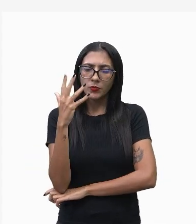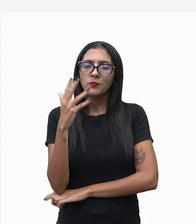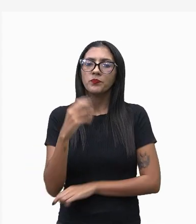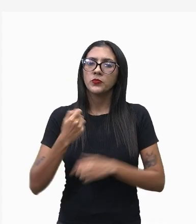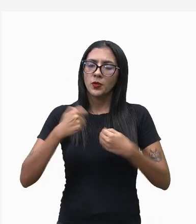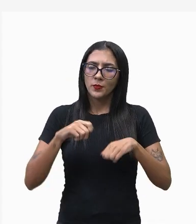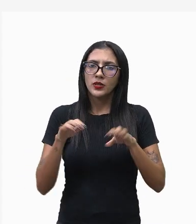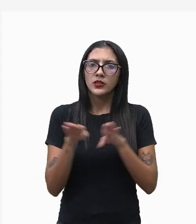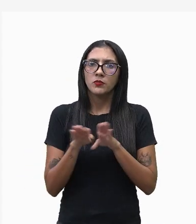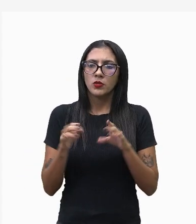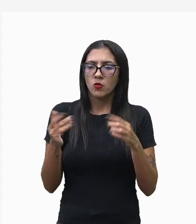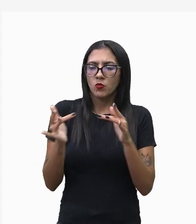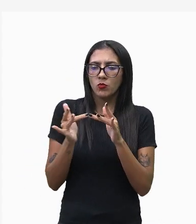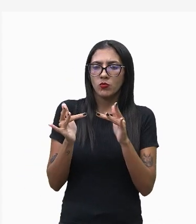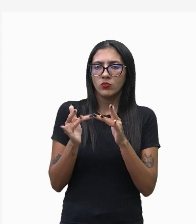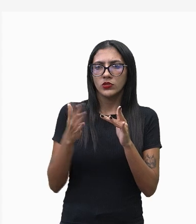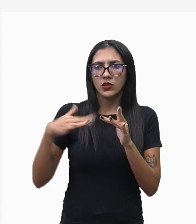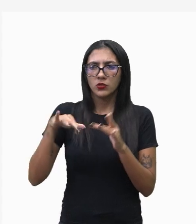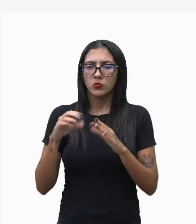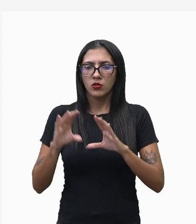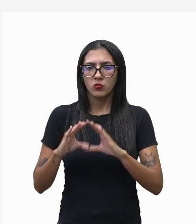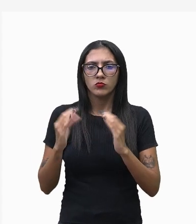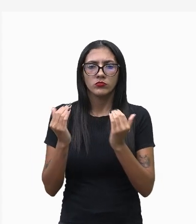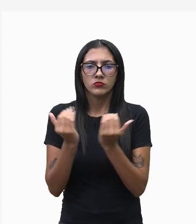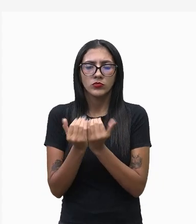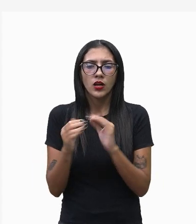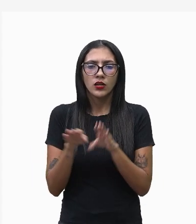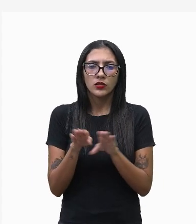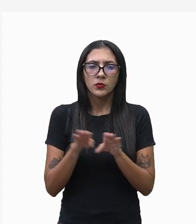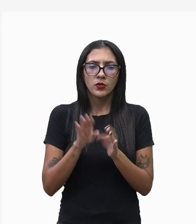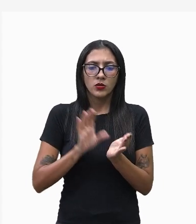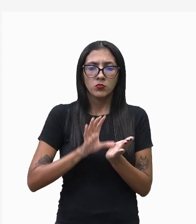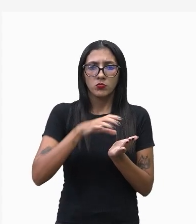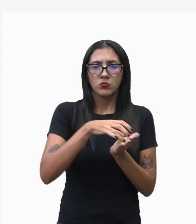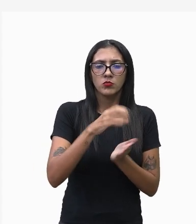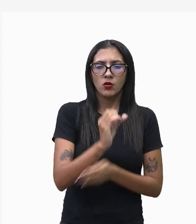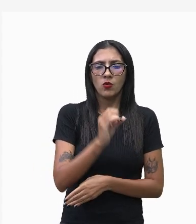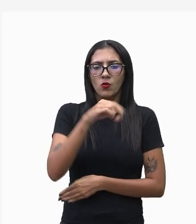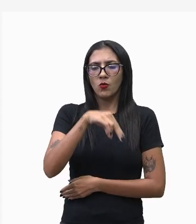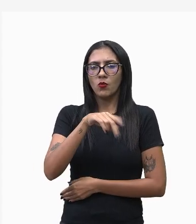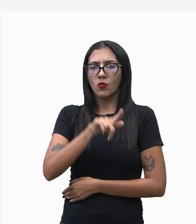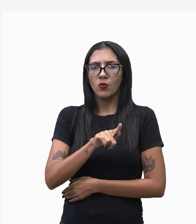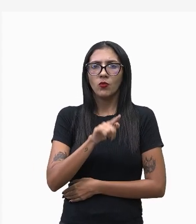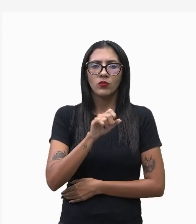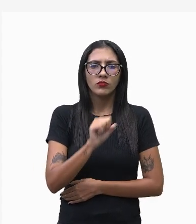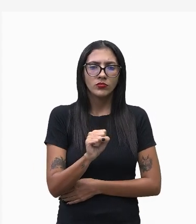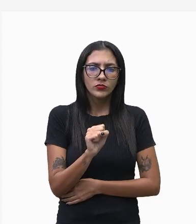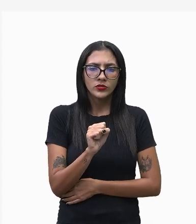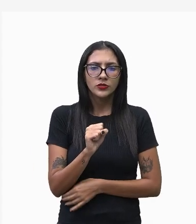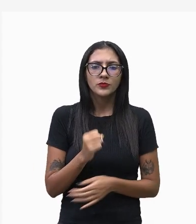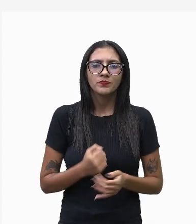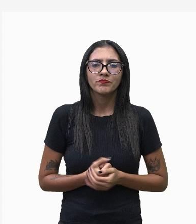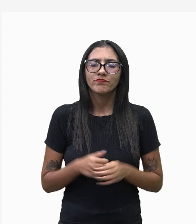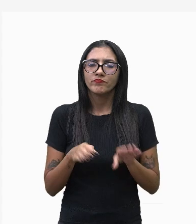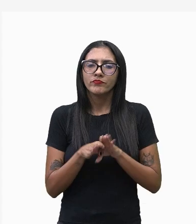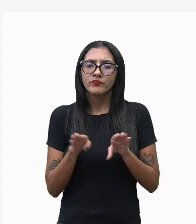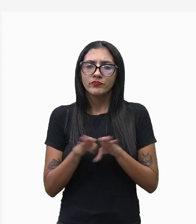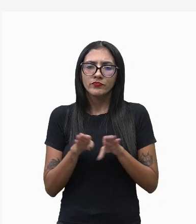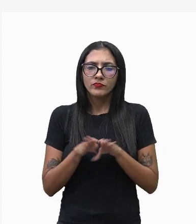de comunidades locais, organizações não governamentais, as chamadas ONGs, e